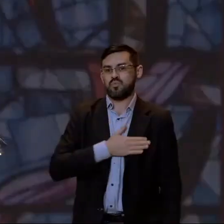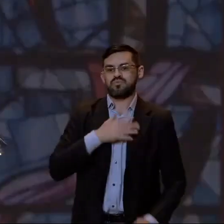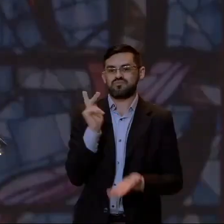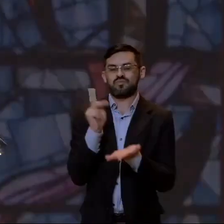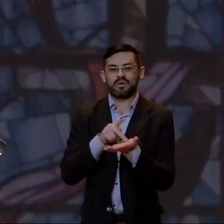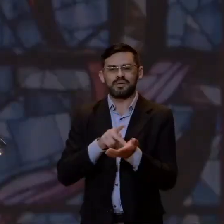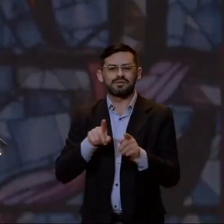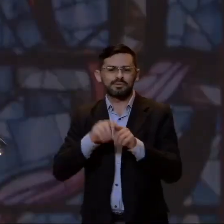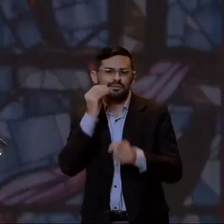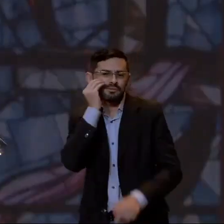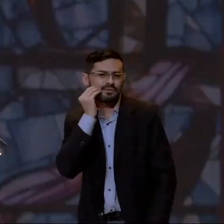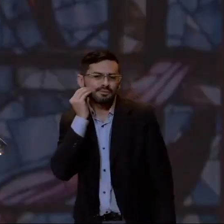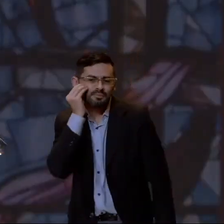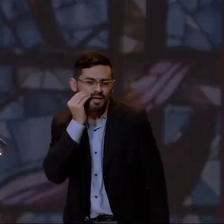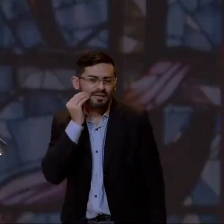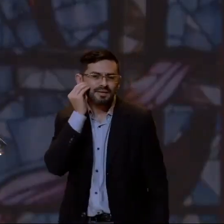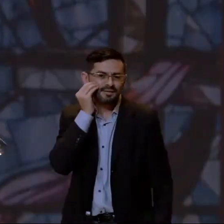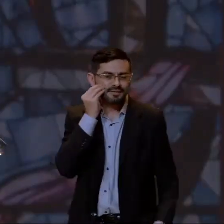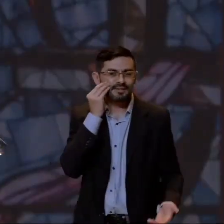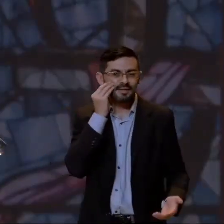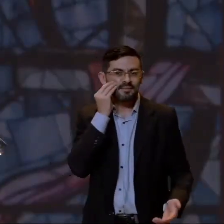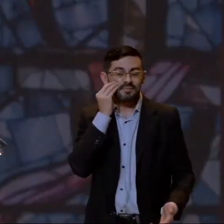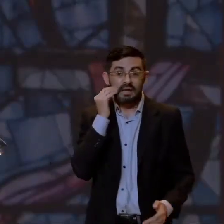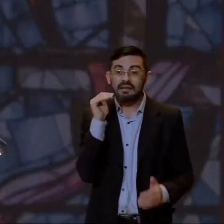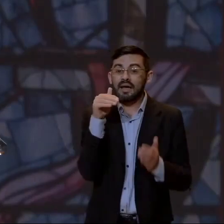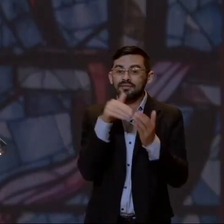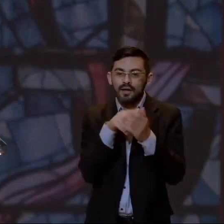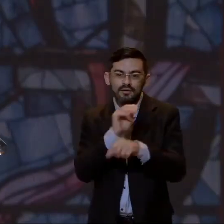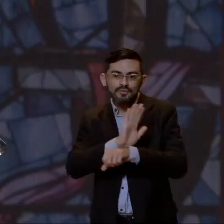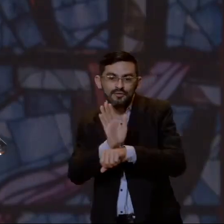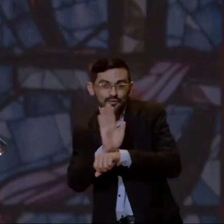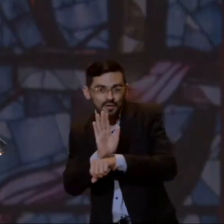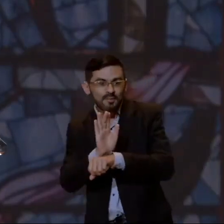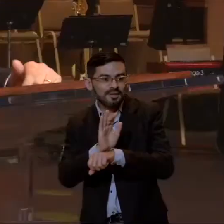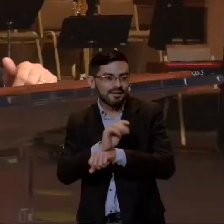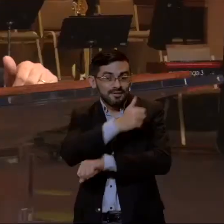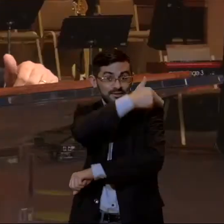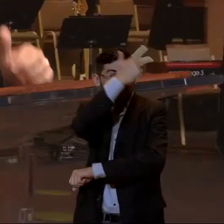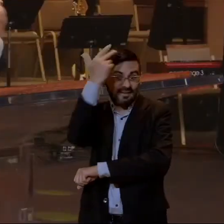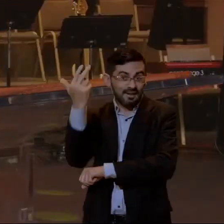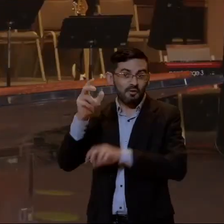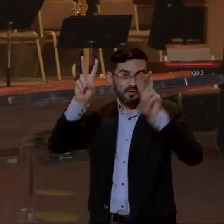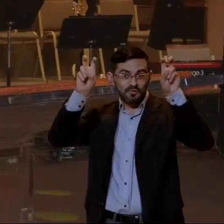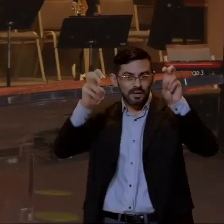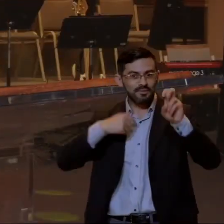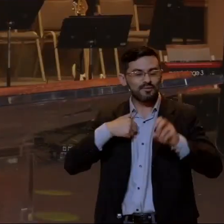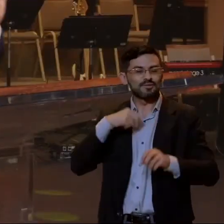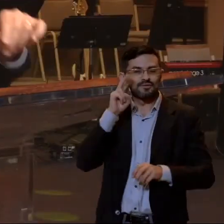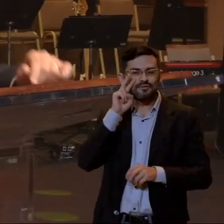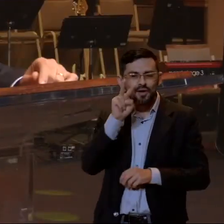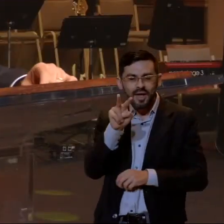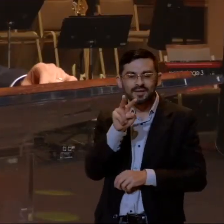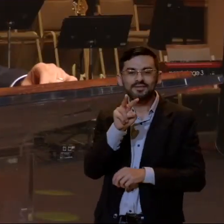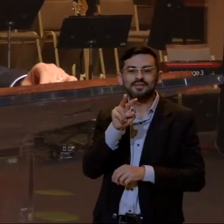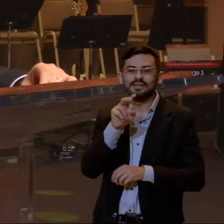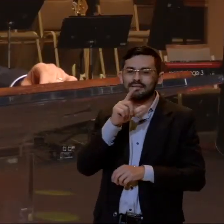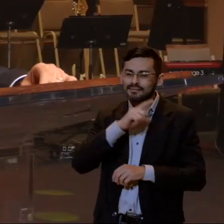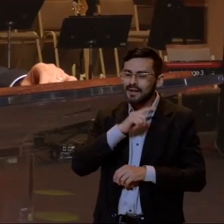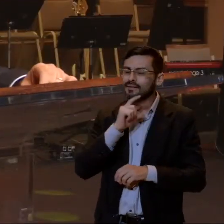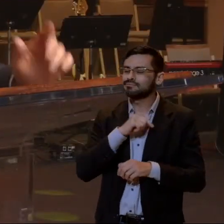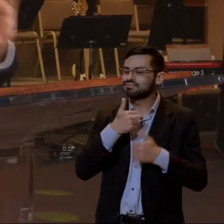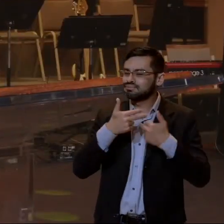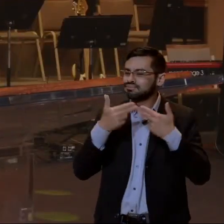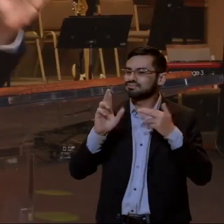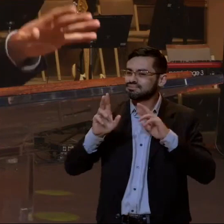de viver essa preparação, que até filme de Natal eu gosto de ver antes. Já estou vendo, né, tem canal que